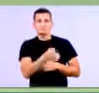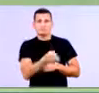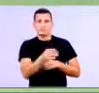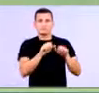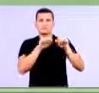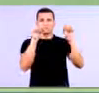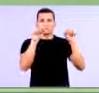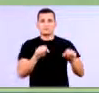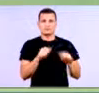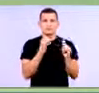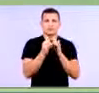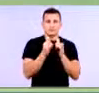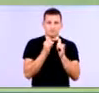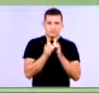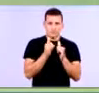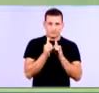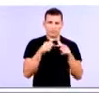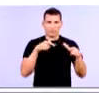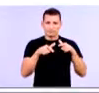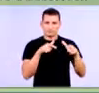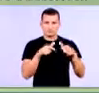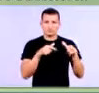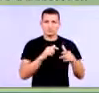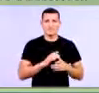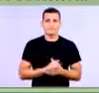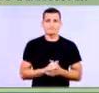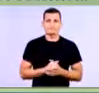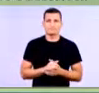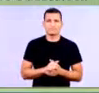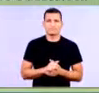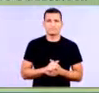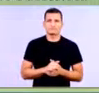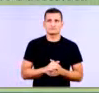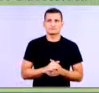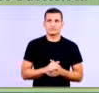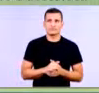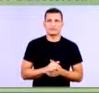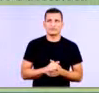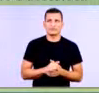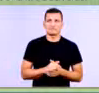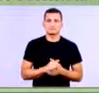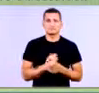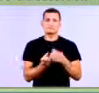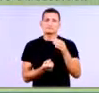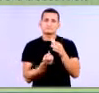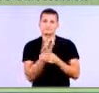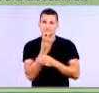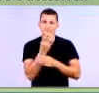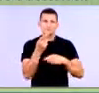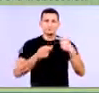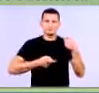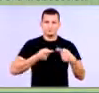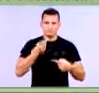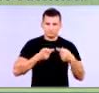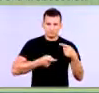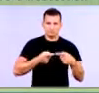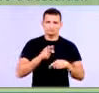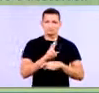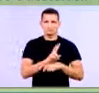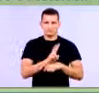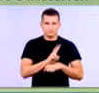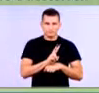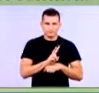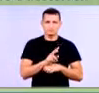sistemas de informação. Certo? Vamos para frente. Para criar uma política de segurança, segundo o